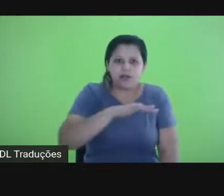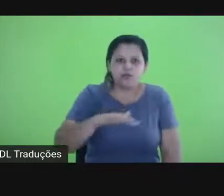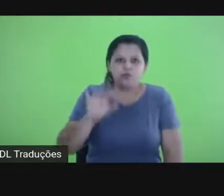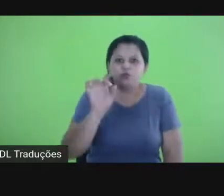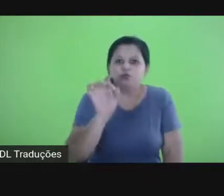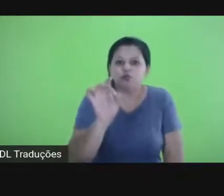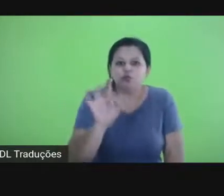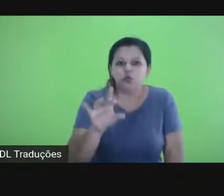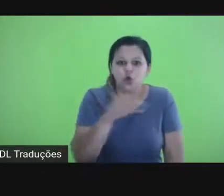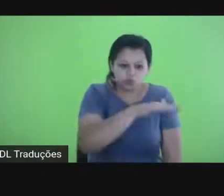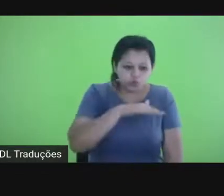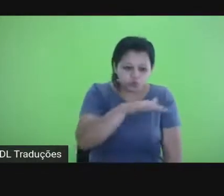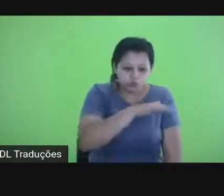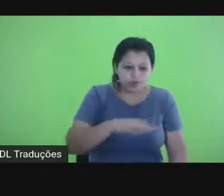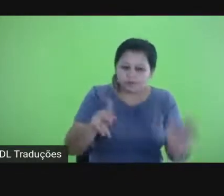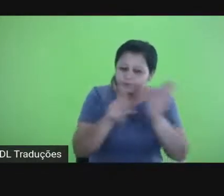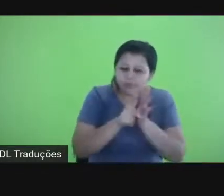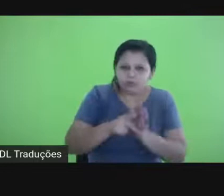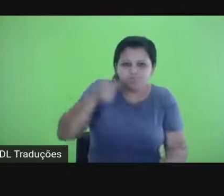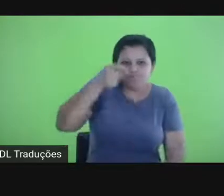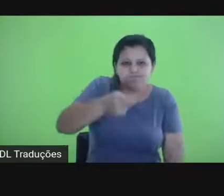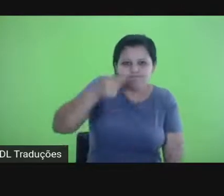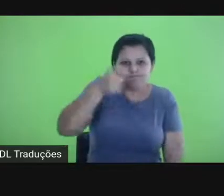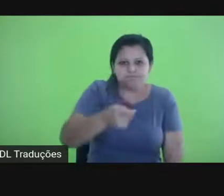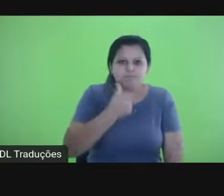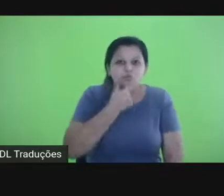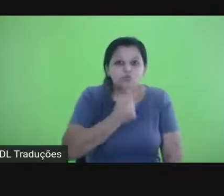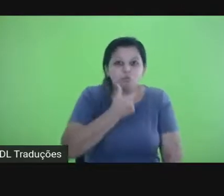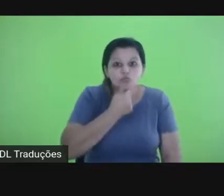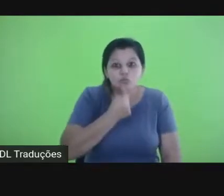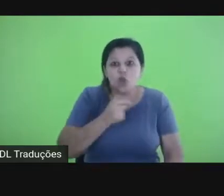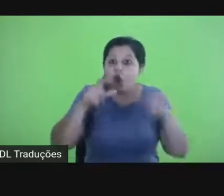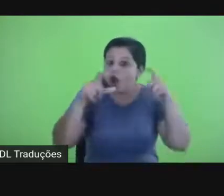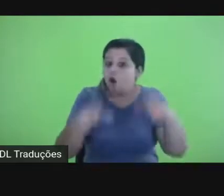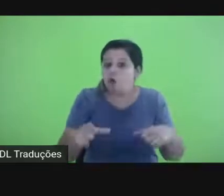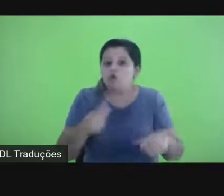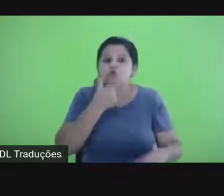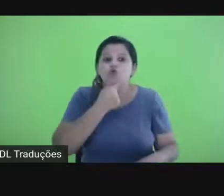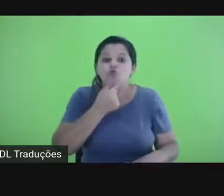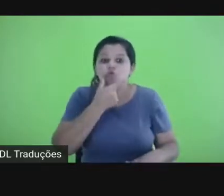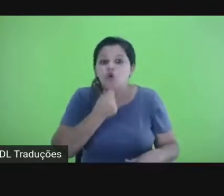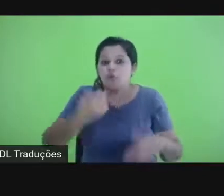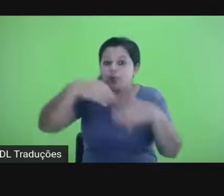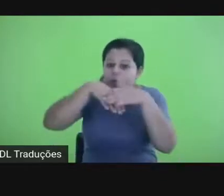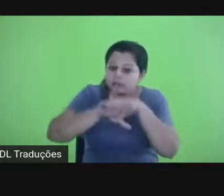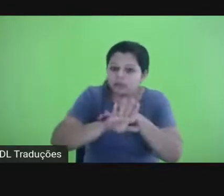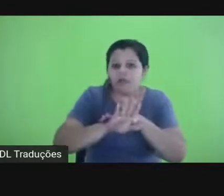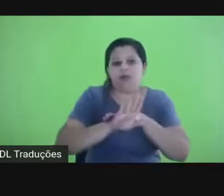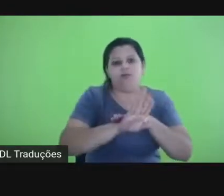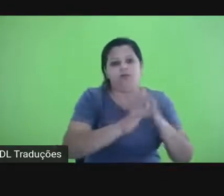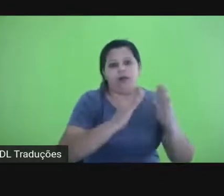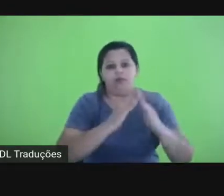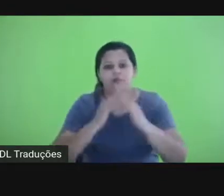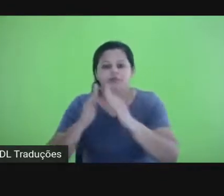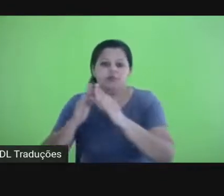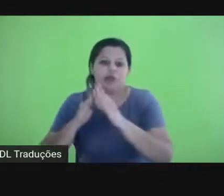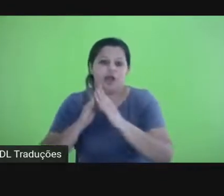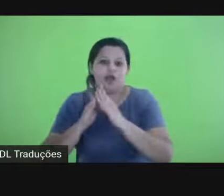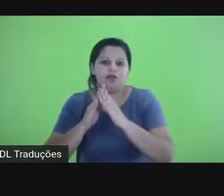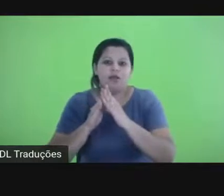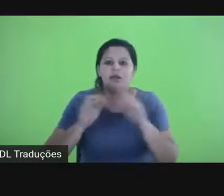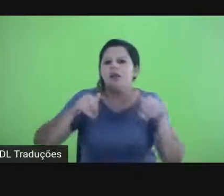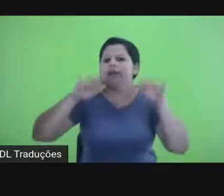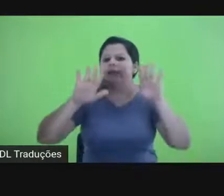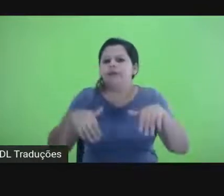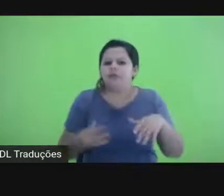um espaço de dominação masculina. Era um espaço onde o homem guardava as suas propriedades. Então, quem que ficava dentro da Oikos